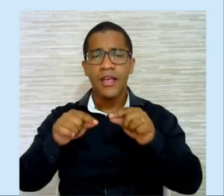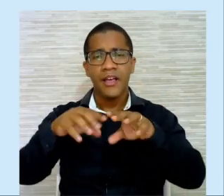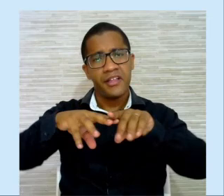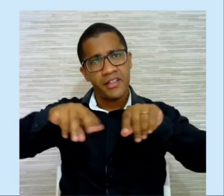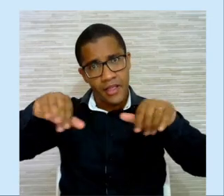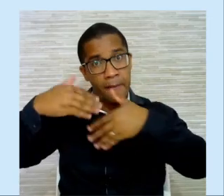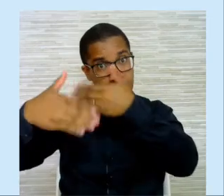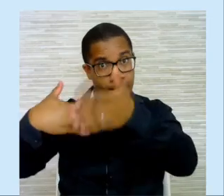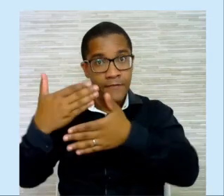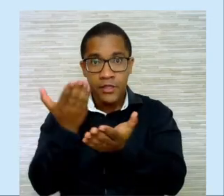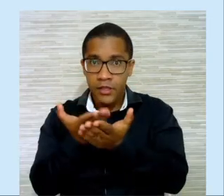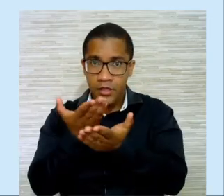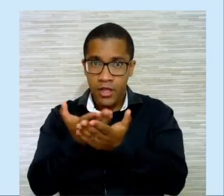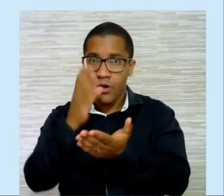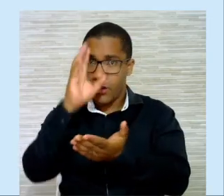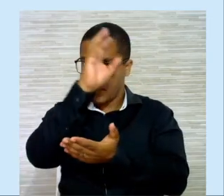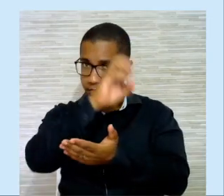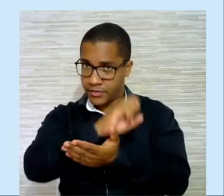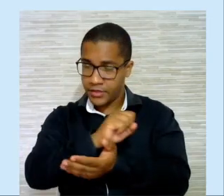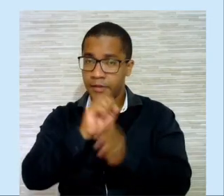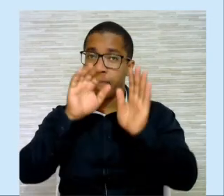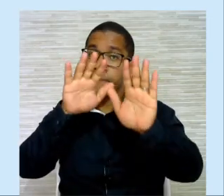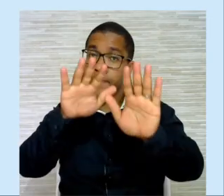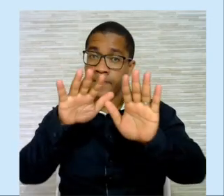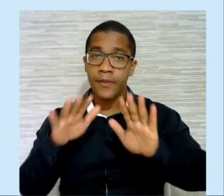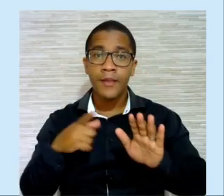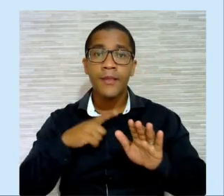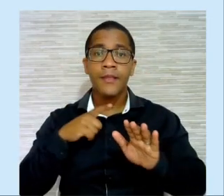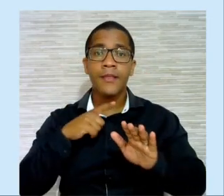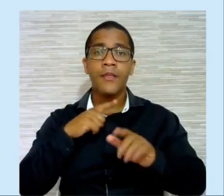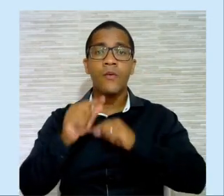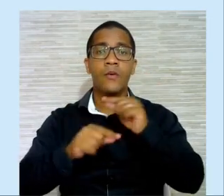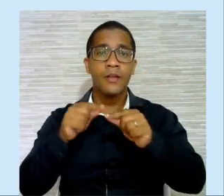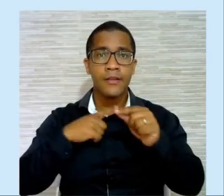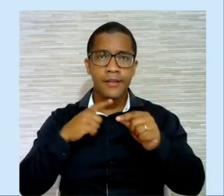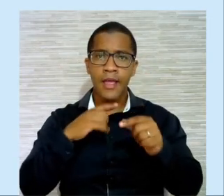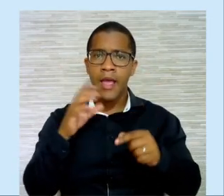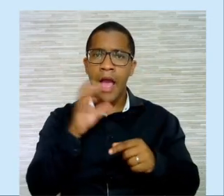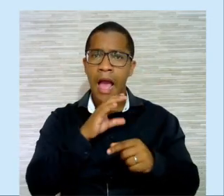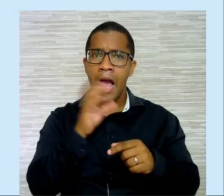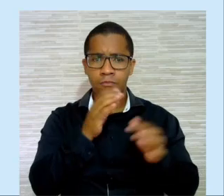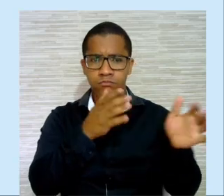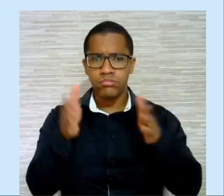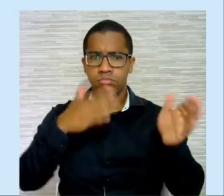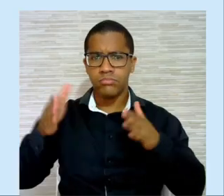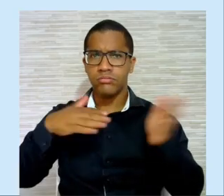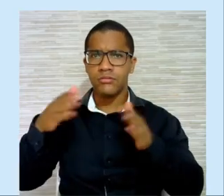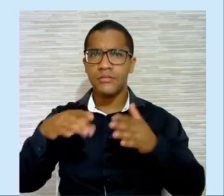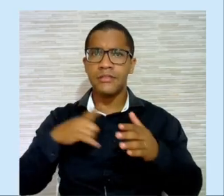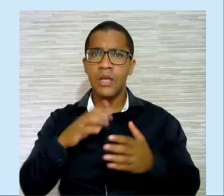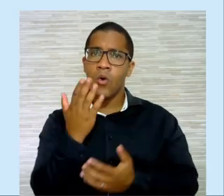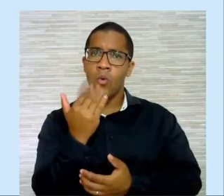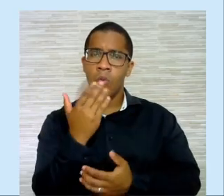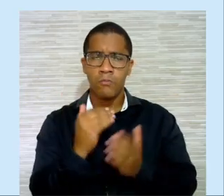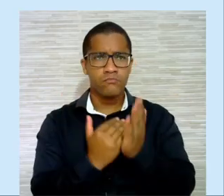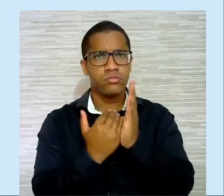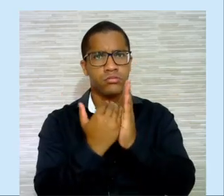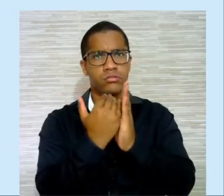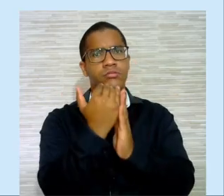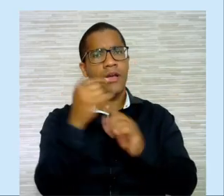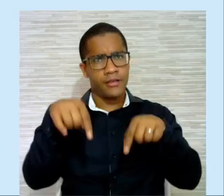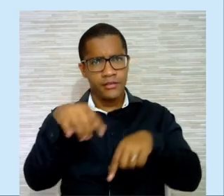à terra, que a gente vai ver futuramente, mas a gente vê que existe aí uma produção muito elevada de